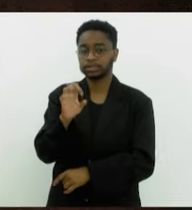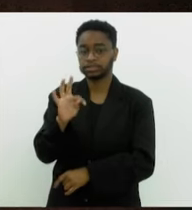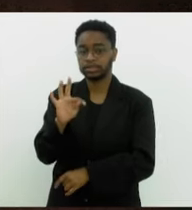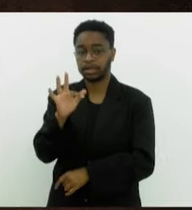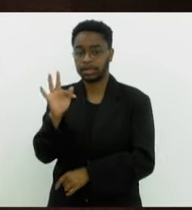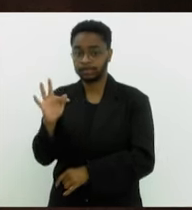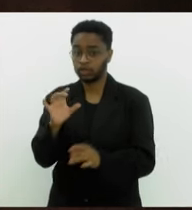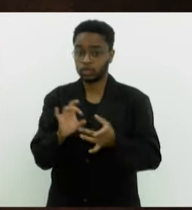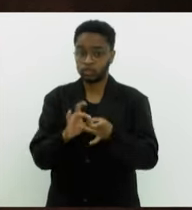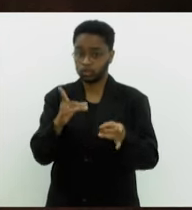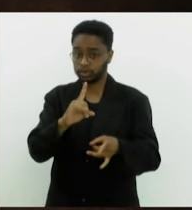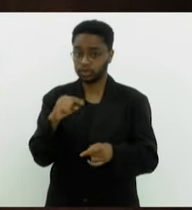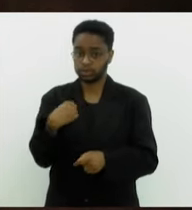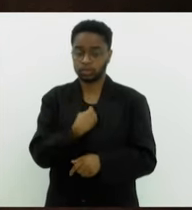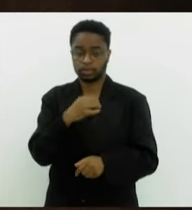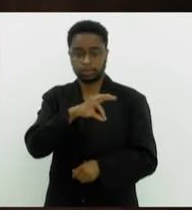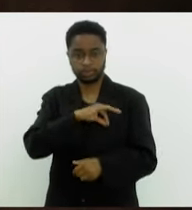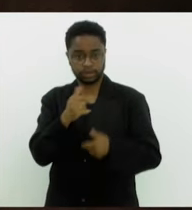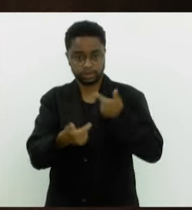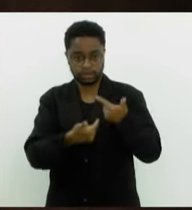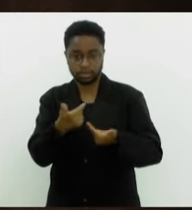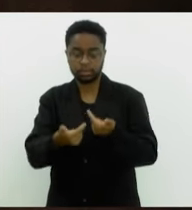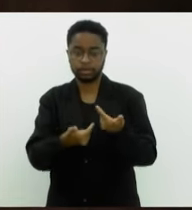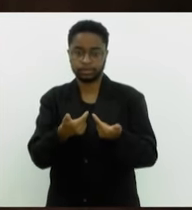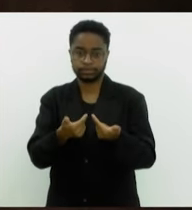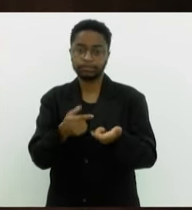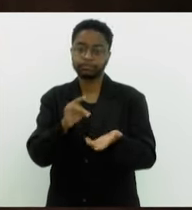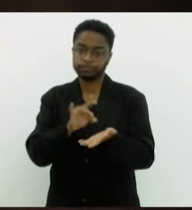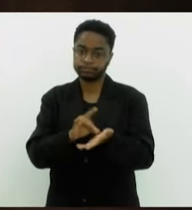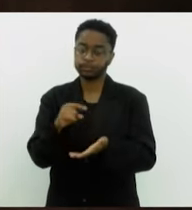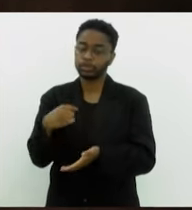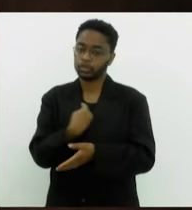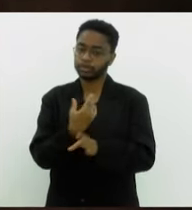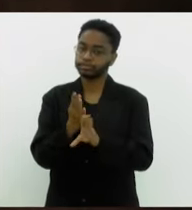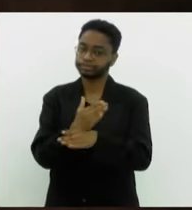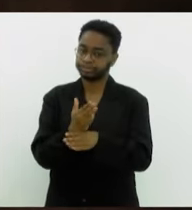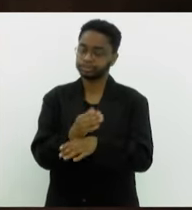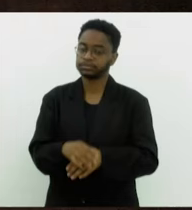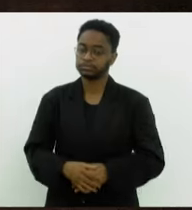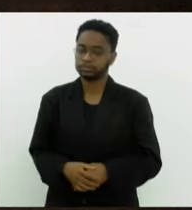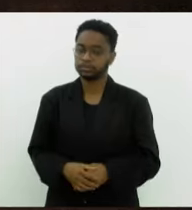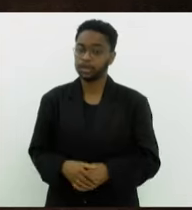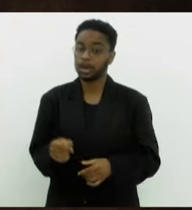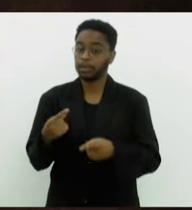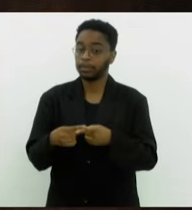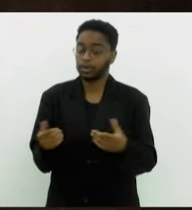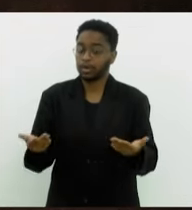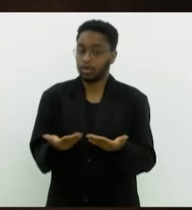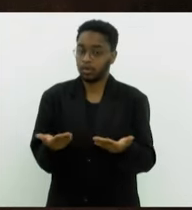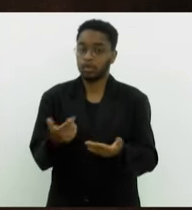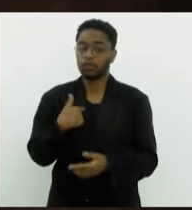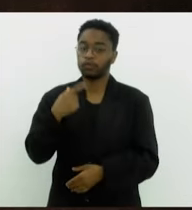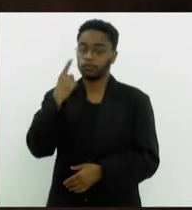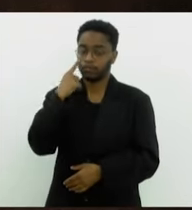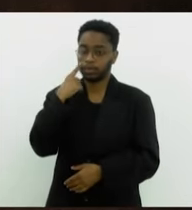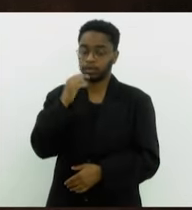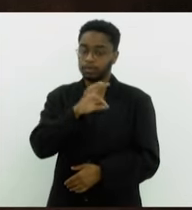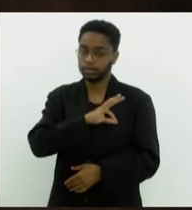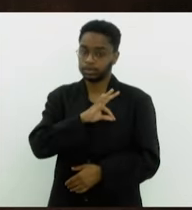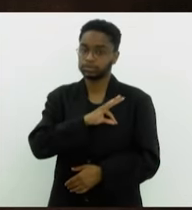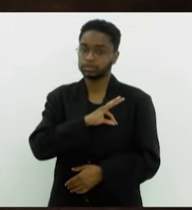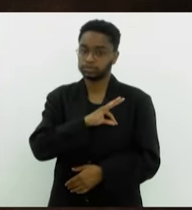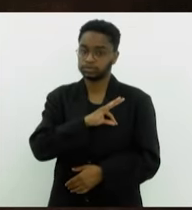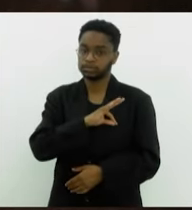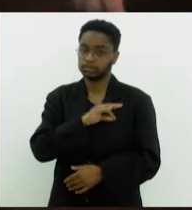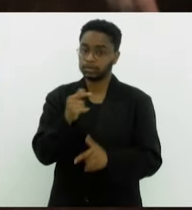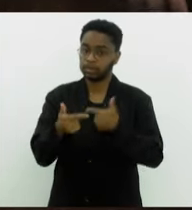os nossos policiais trabalharem, nós vamos estar perdidos. Eu cheguei agora e pude ver um policial que